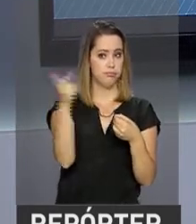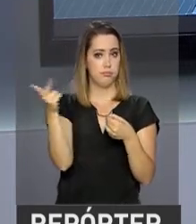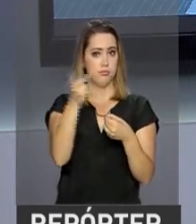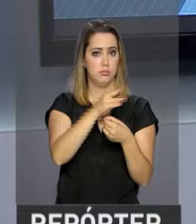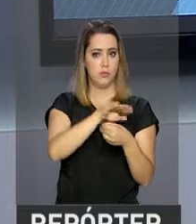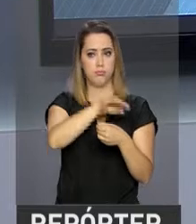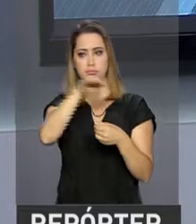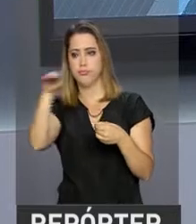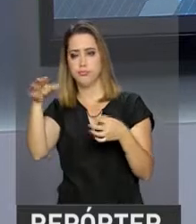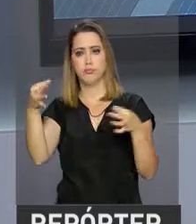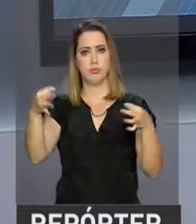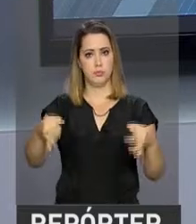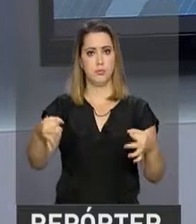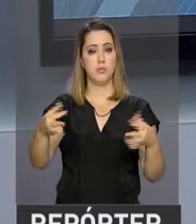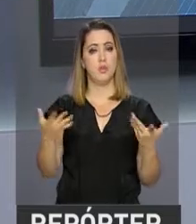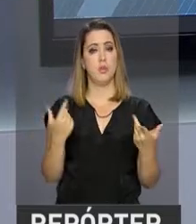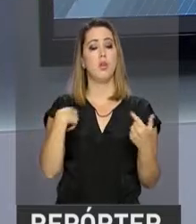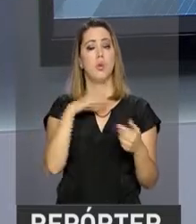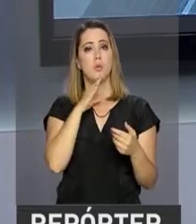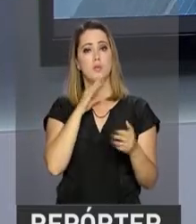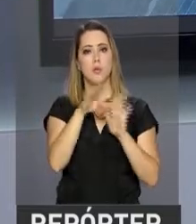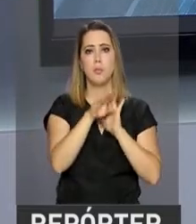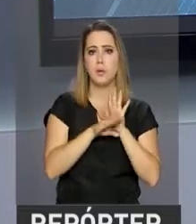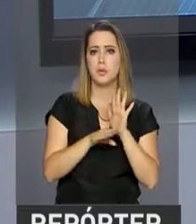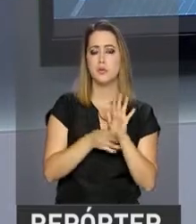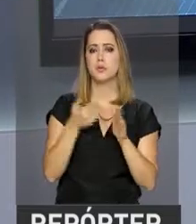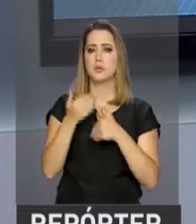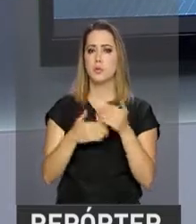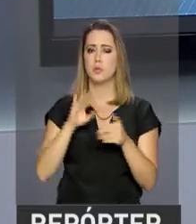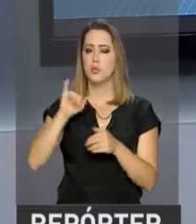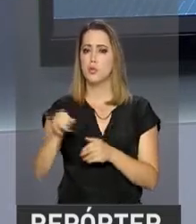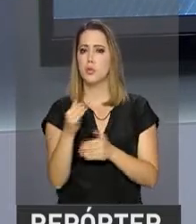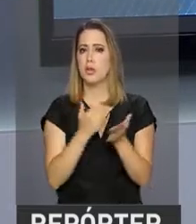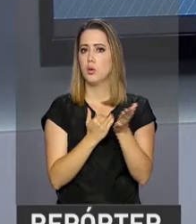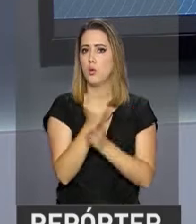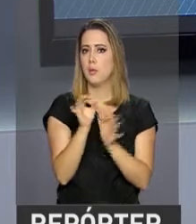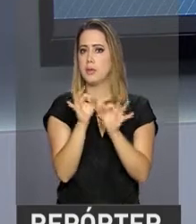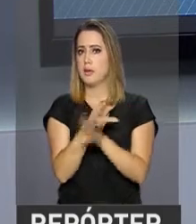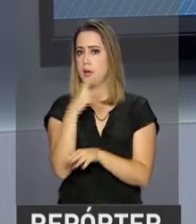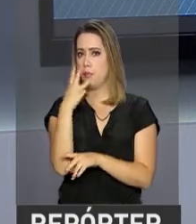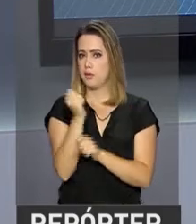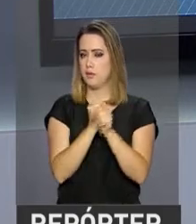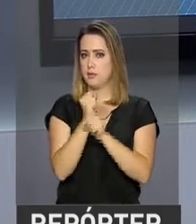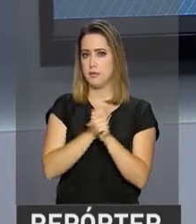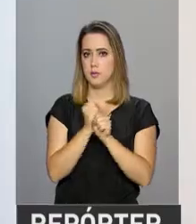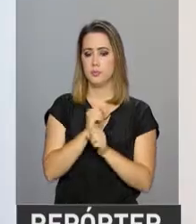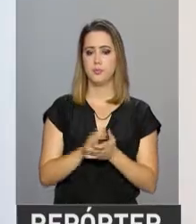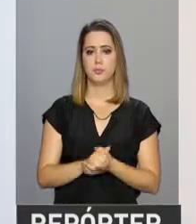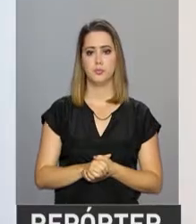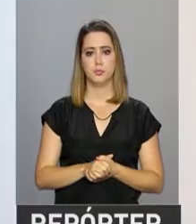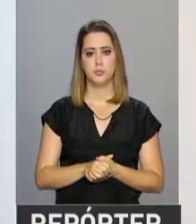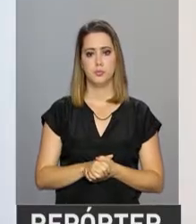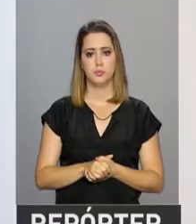conhecer o projeto que vai levar desenvolvimento para a região a obra começa em janeiro do ano que vem e deve ficar pronta em três anos